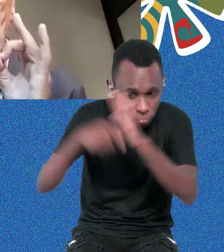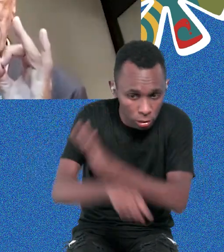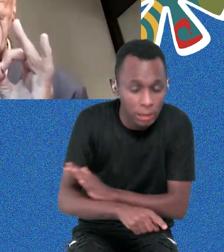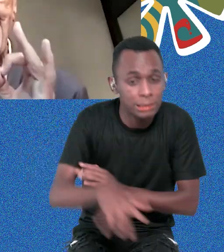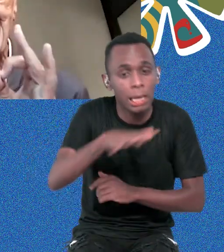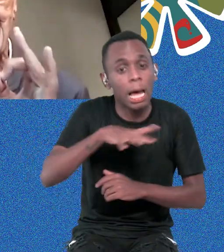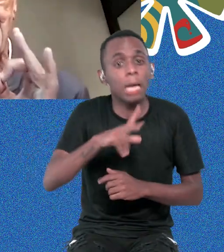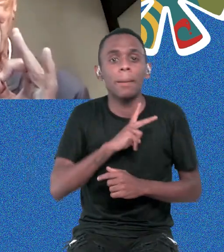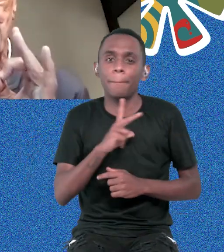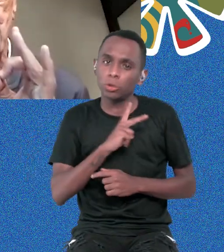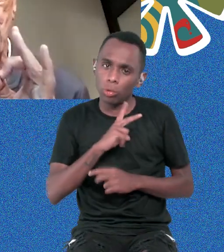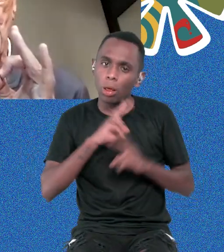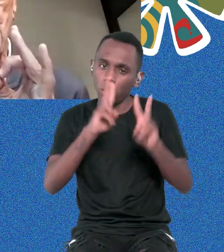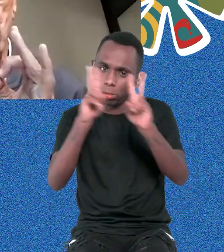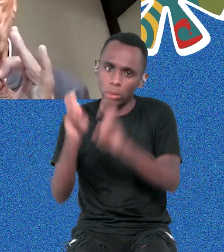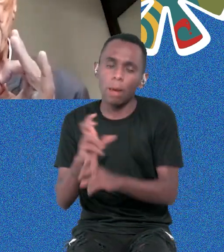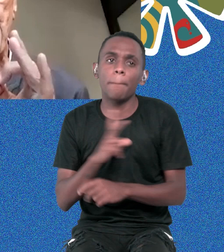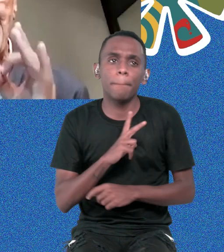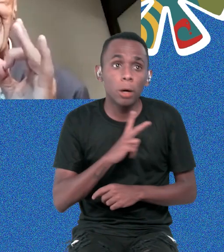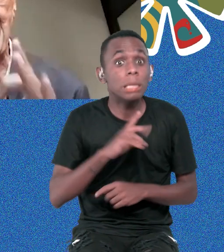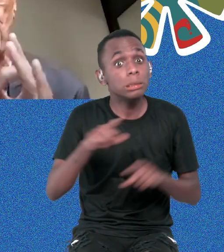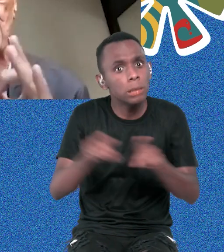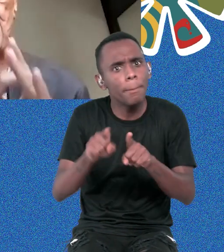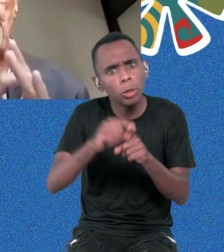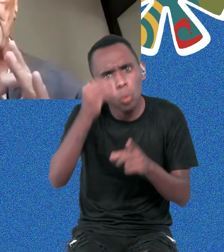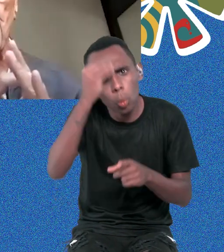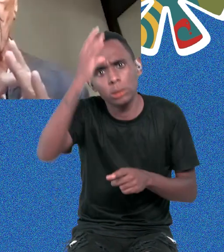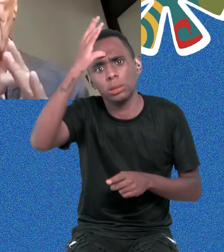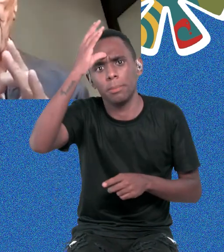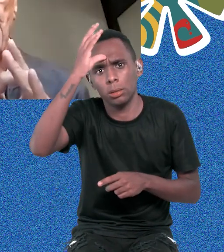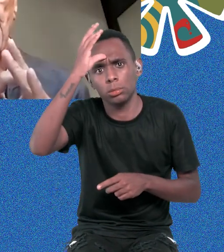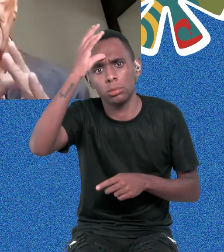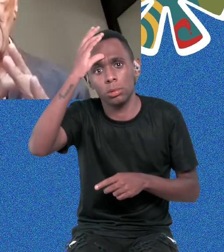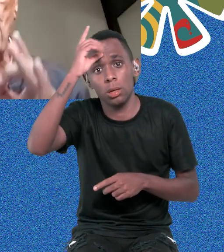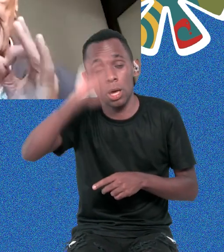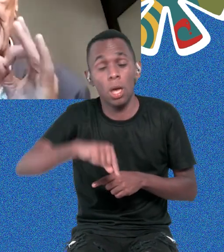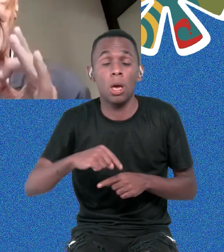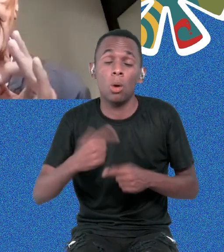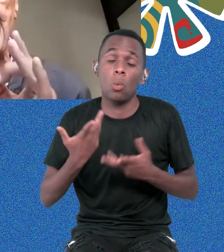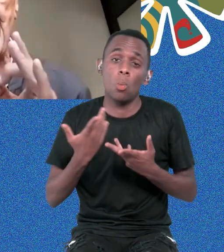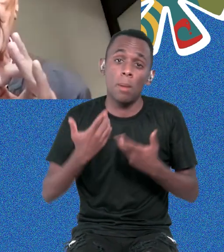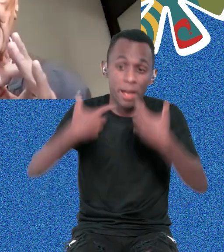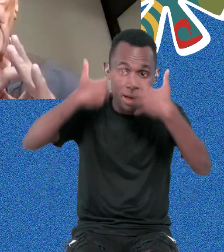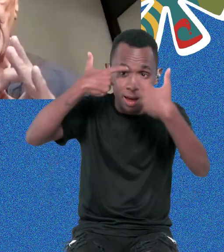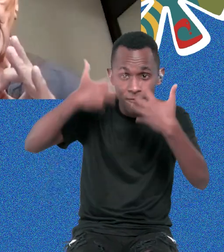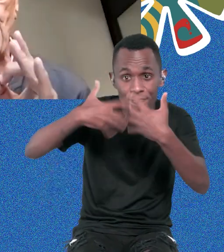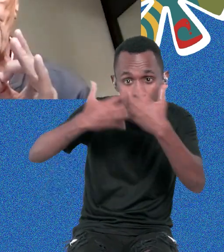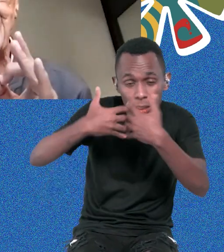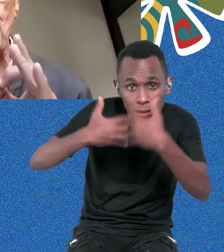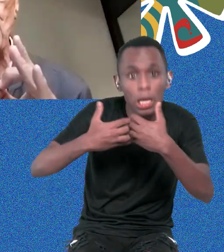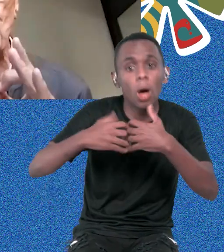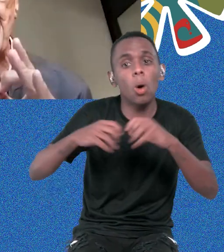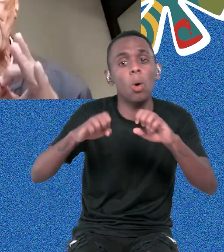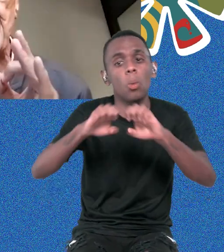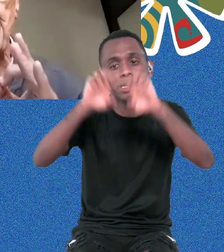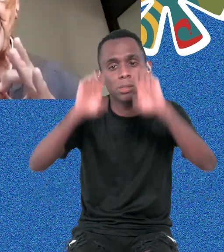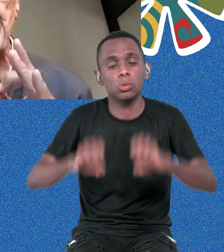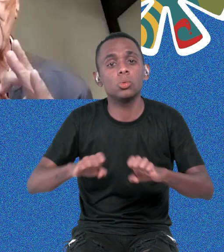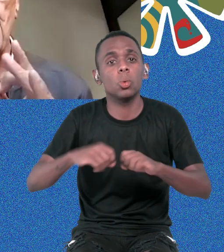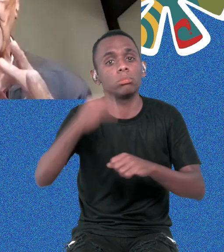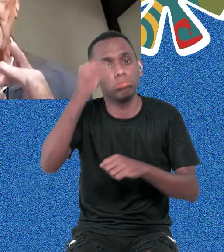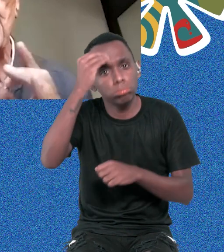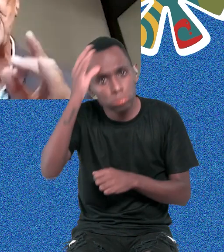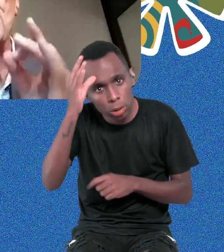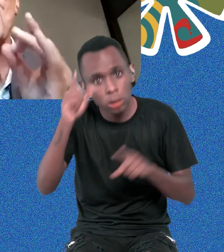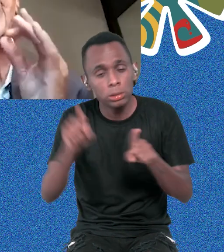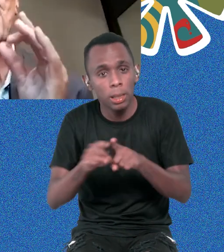ideia de propriedade até do conhecimento. E há uma crítica radical a toda uma estrutura de